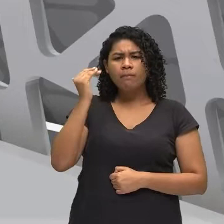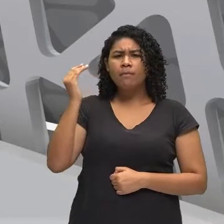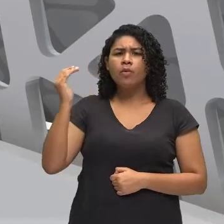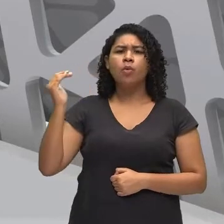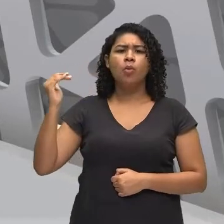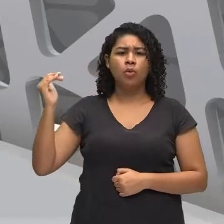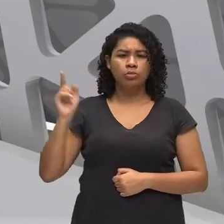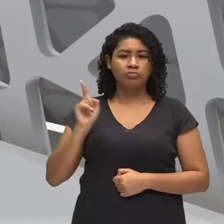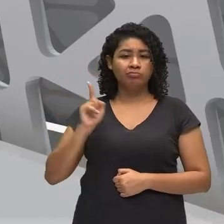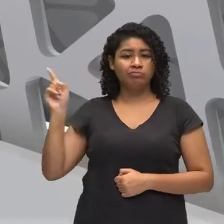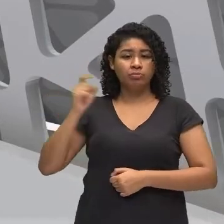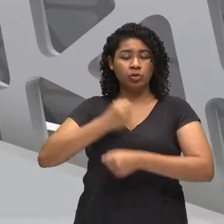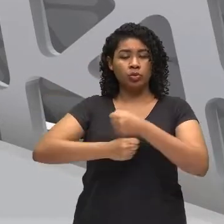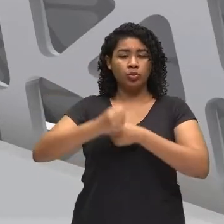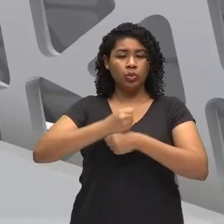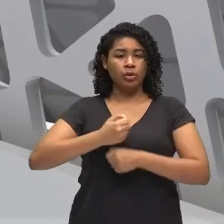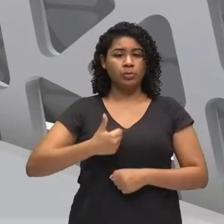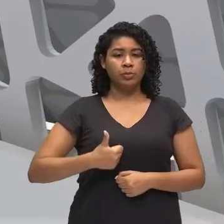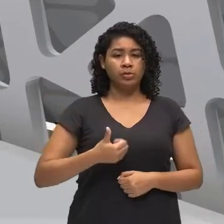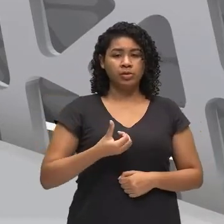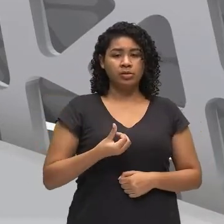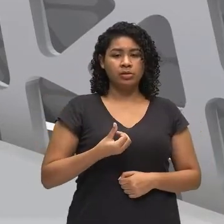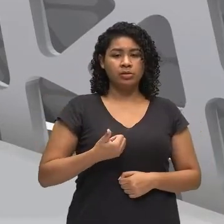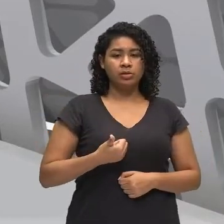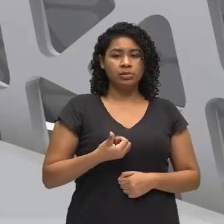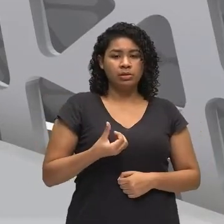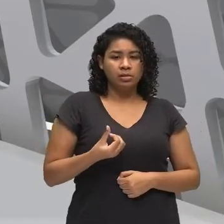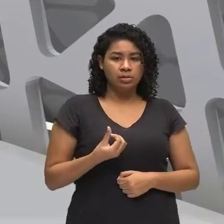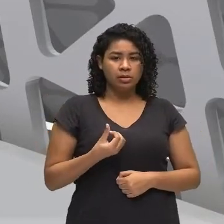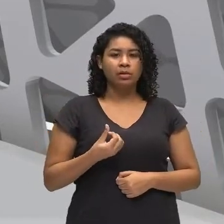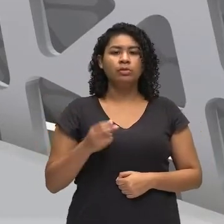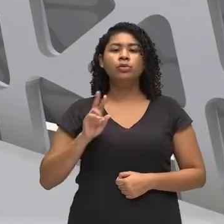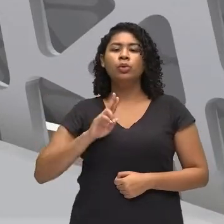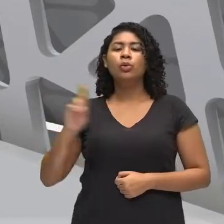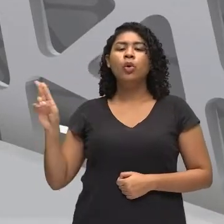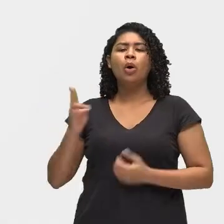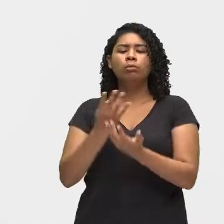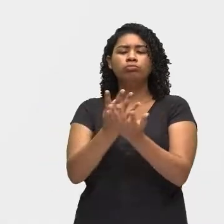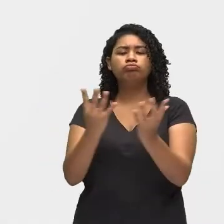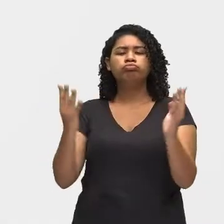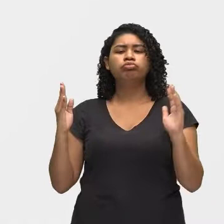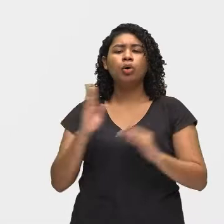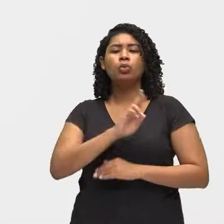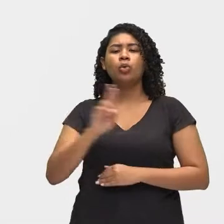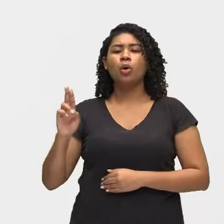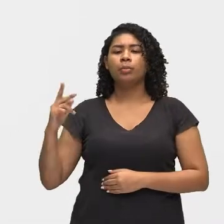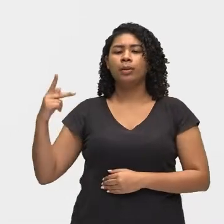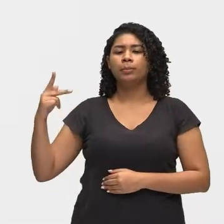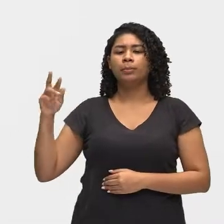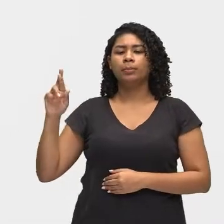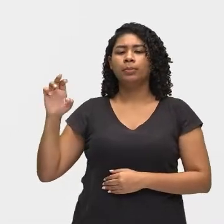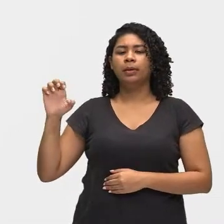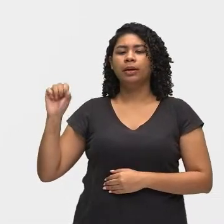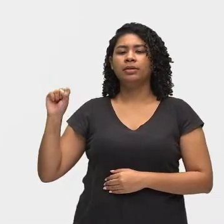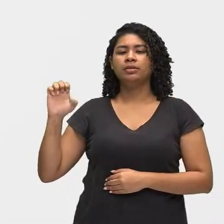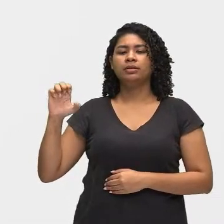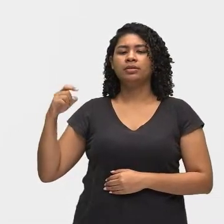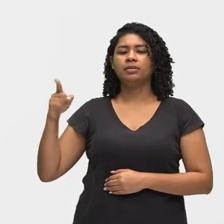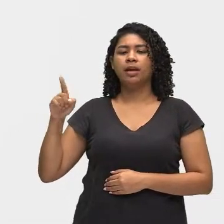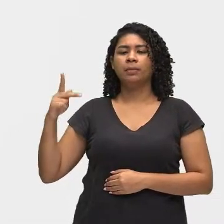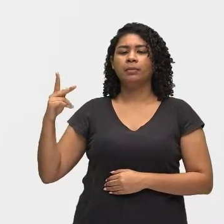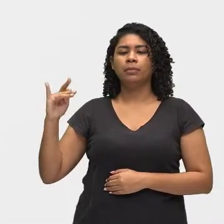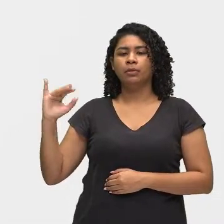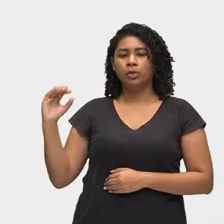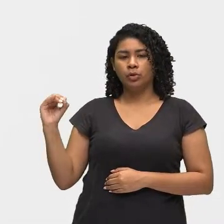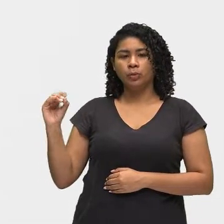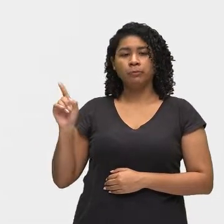sua obra em 1616, que foi o chamado Forte do Presépio. Tá bom? Vamos lá, então? Claro, a construção